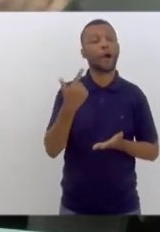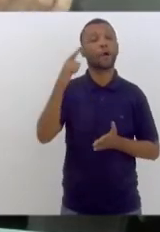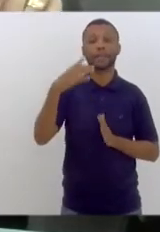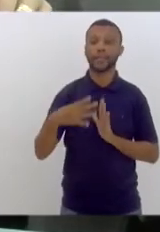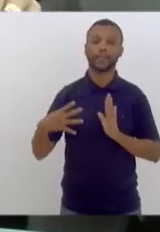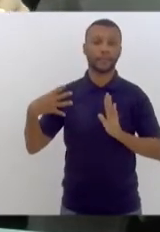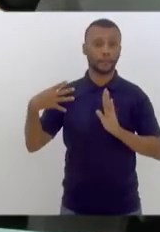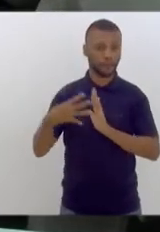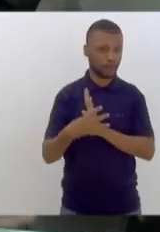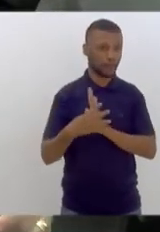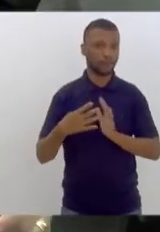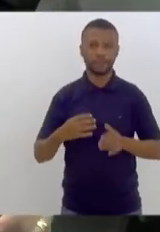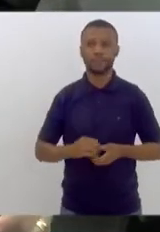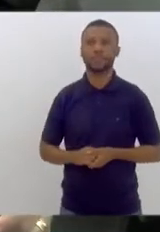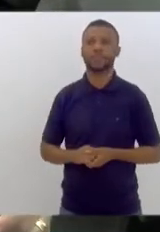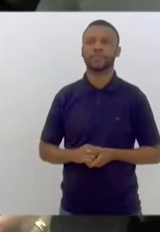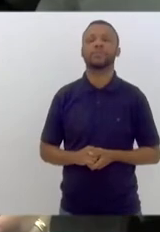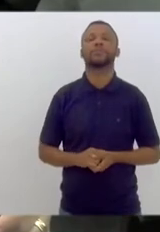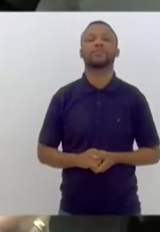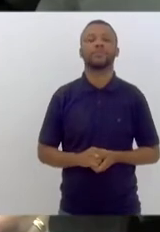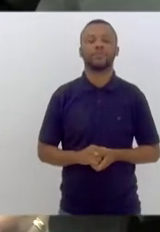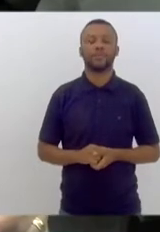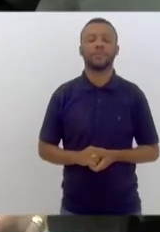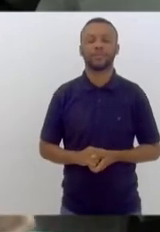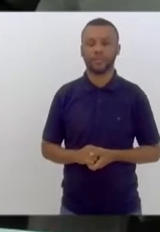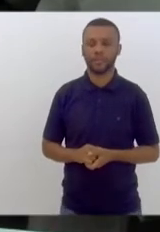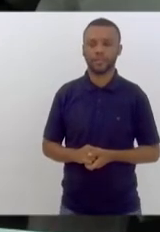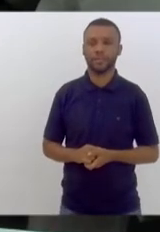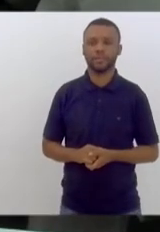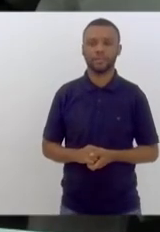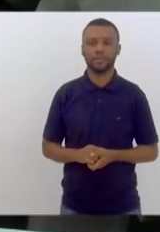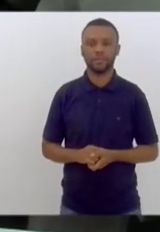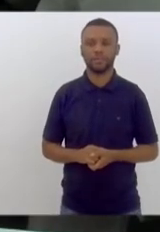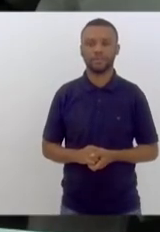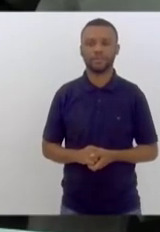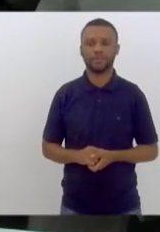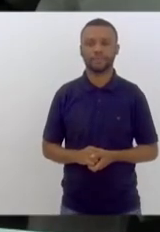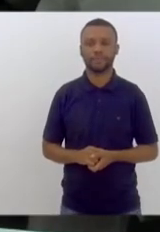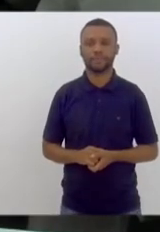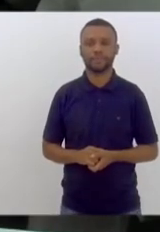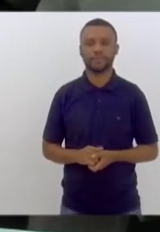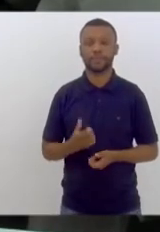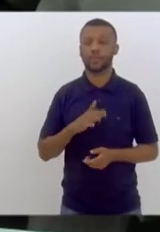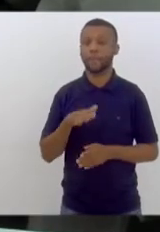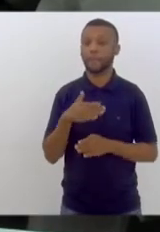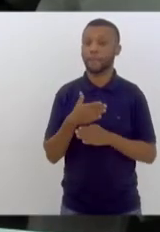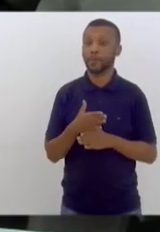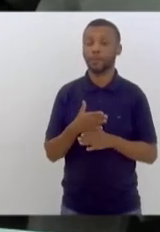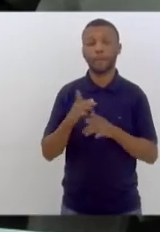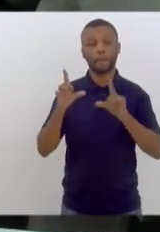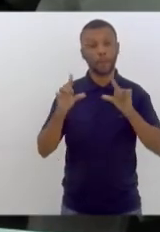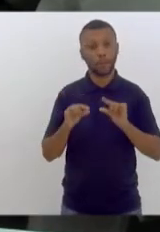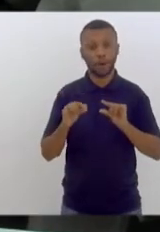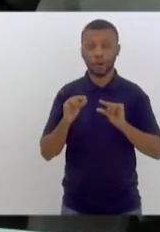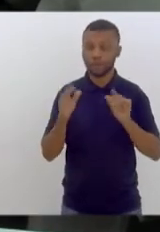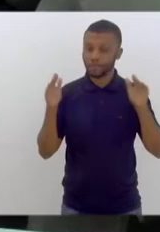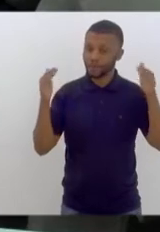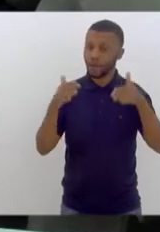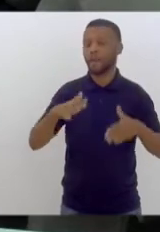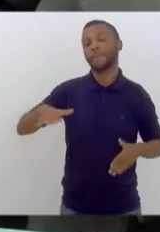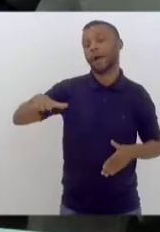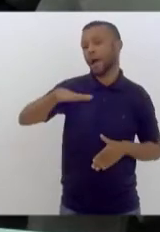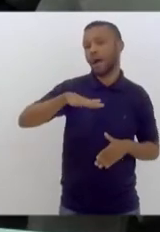Precisa descer o cursor. A gente fez uma outra tabela dando um peso menor para a área. E aí